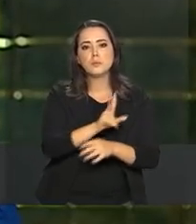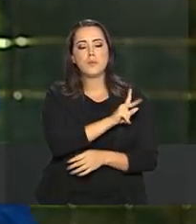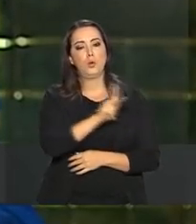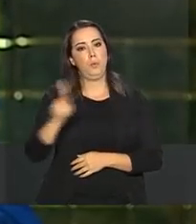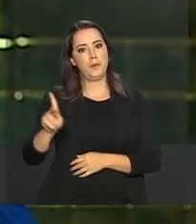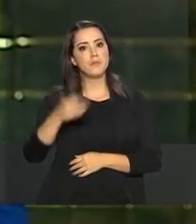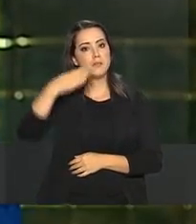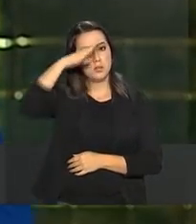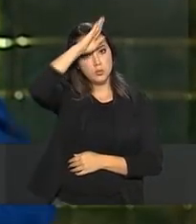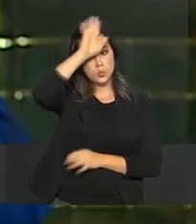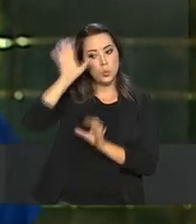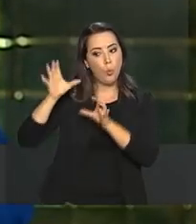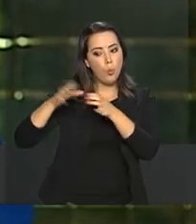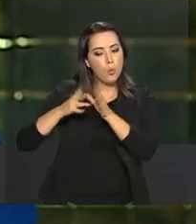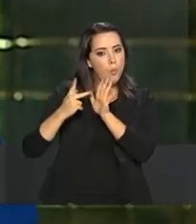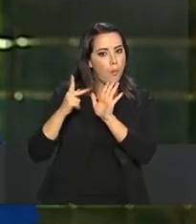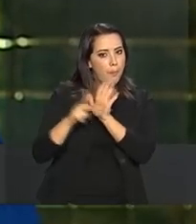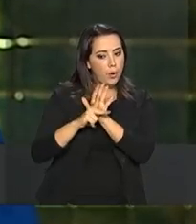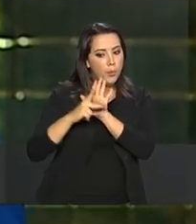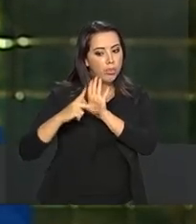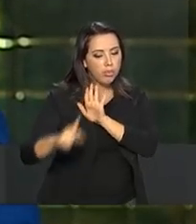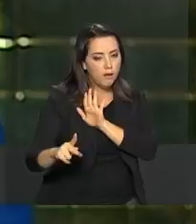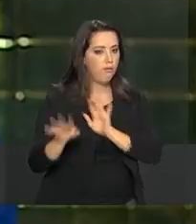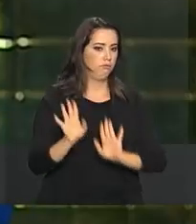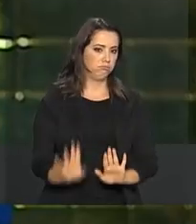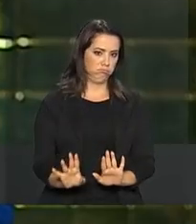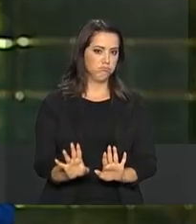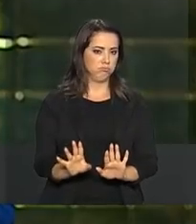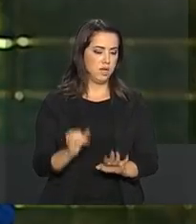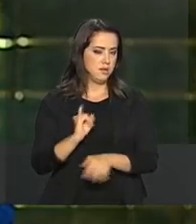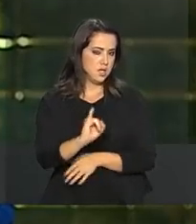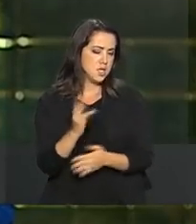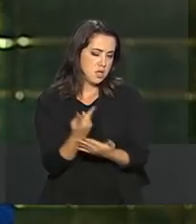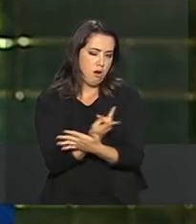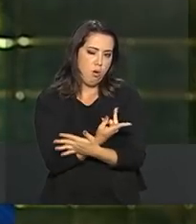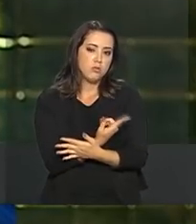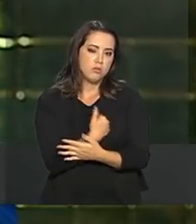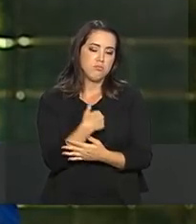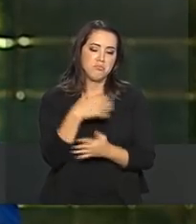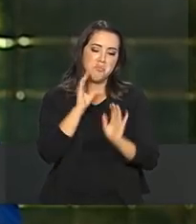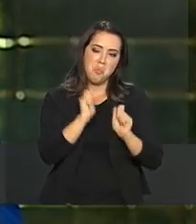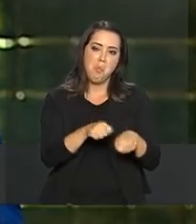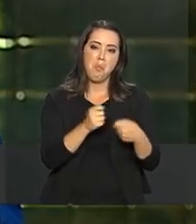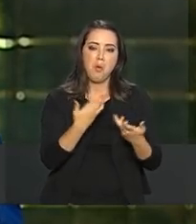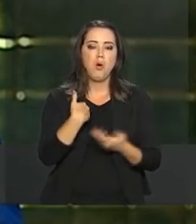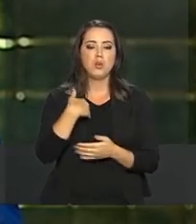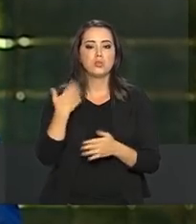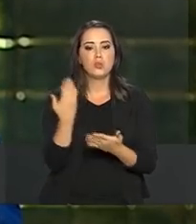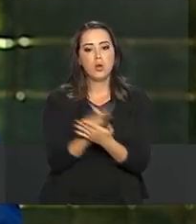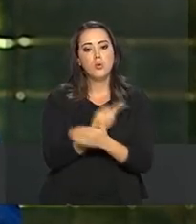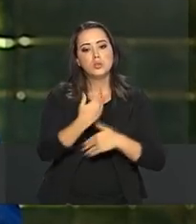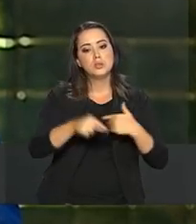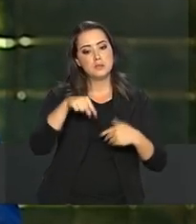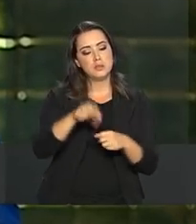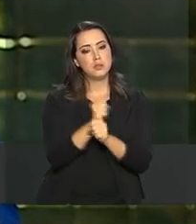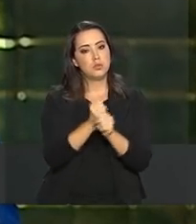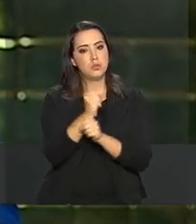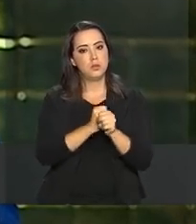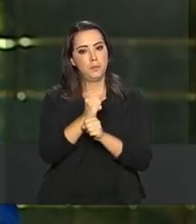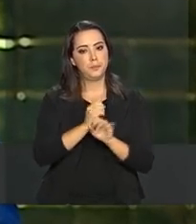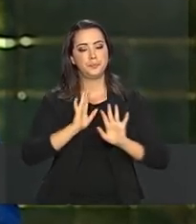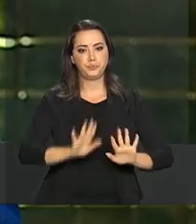eleito e da sua equipe se isso ocorrer eu acho que ainda é possível realizá lá é neste ano ou seja